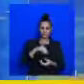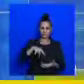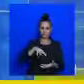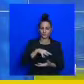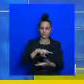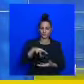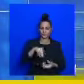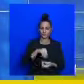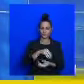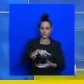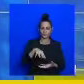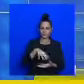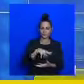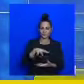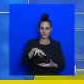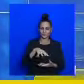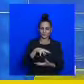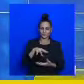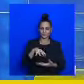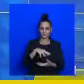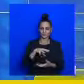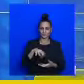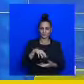Embaralhando o globo, girando.